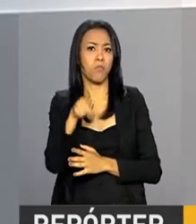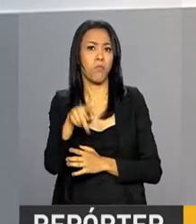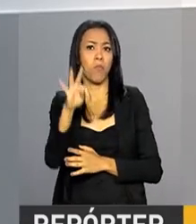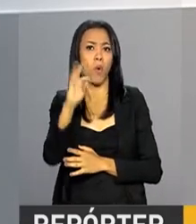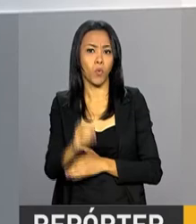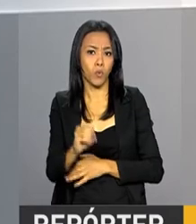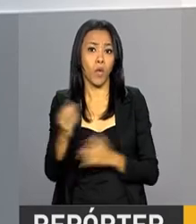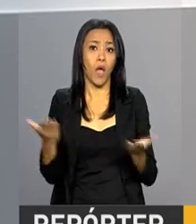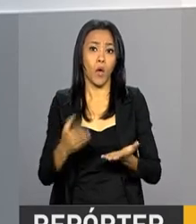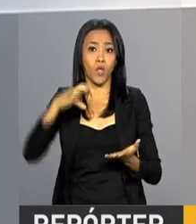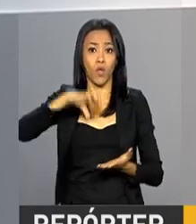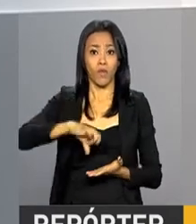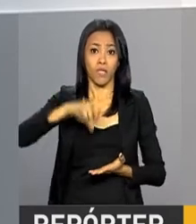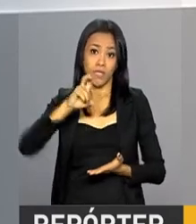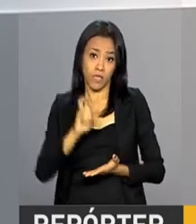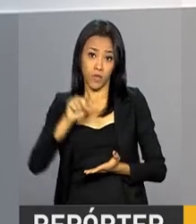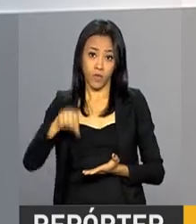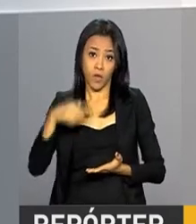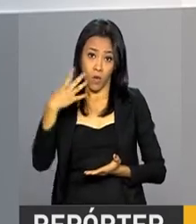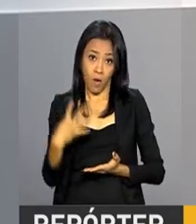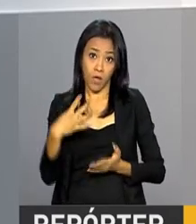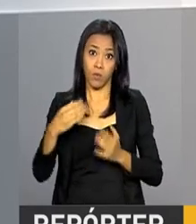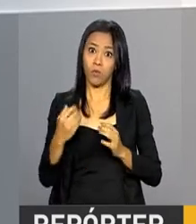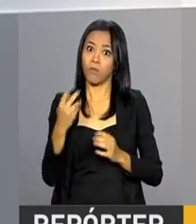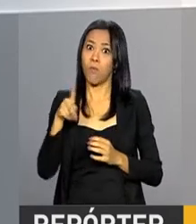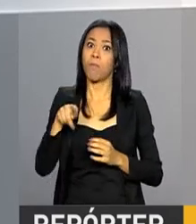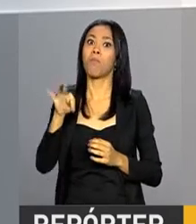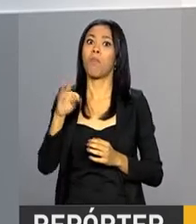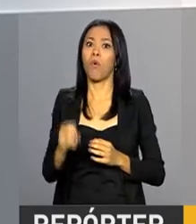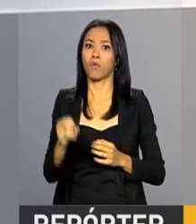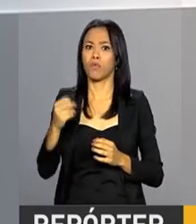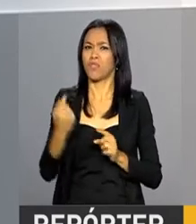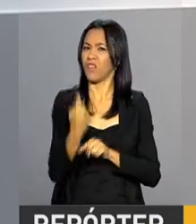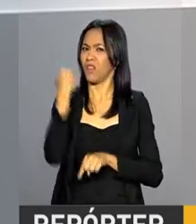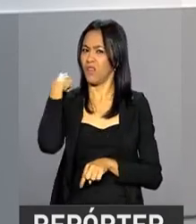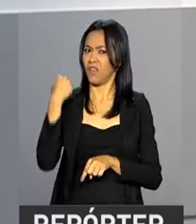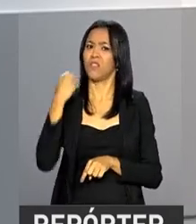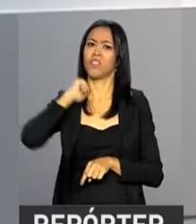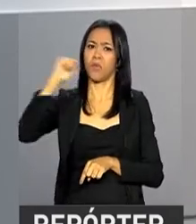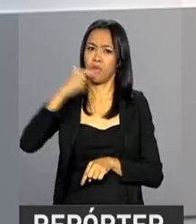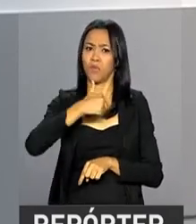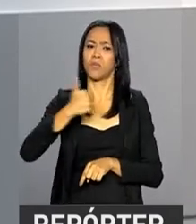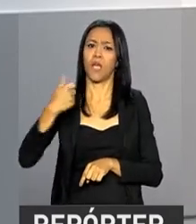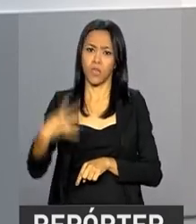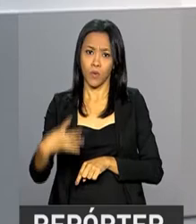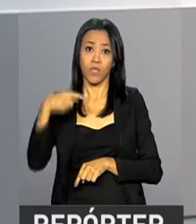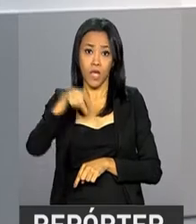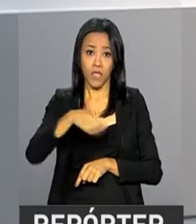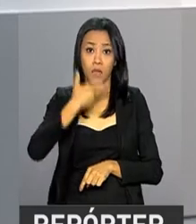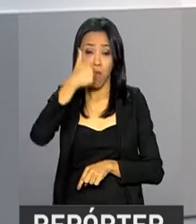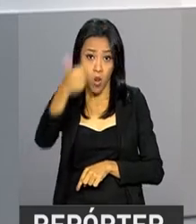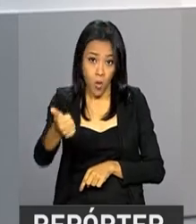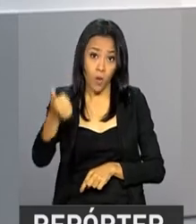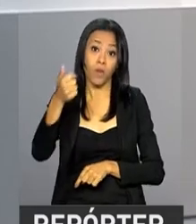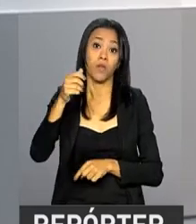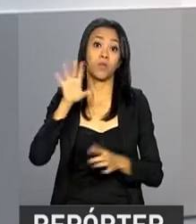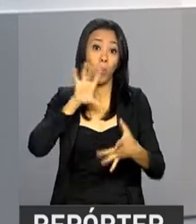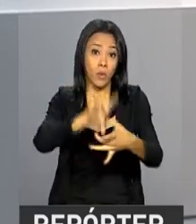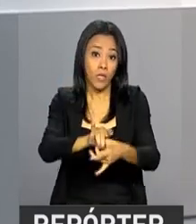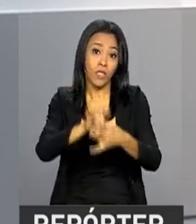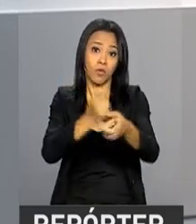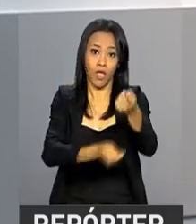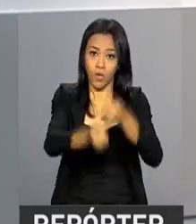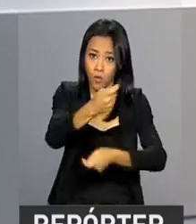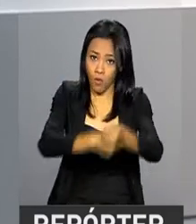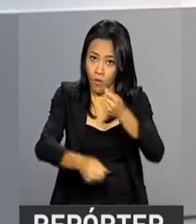95,4 pontos, o maior desde abril de 2014. Segundo a FGV, a melhora na percepção sobre a situação atual dos